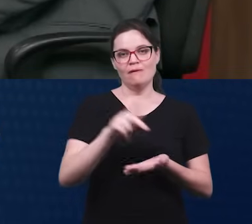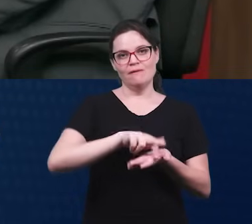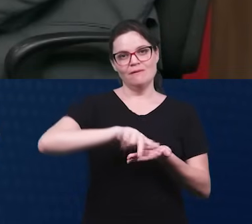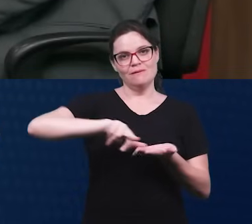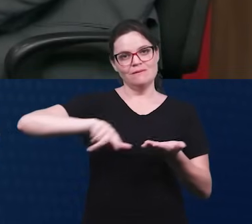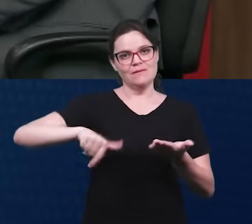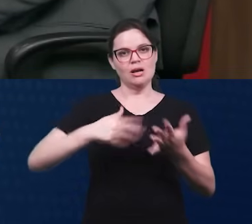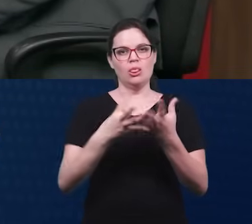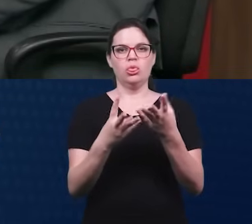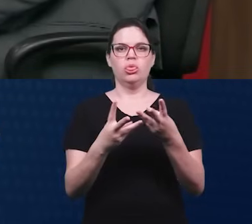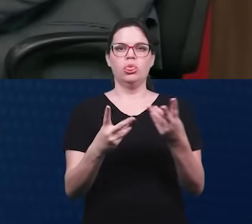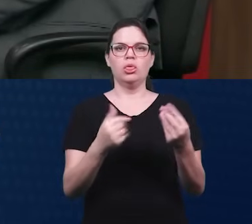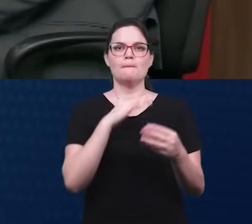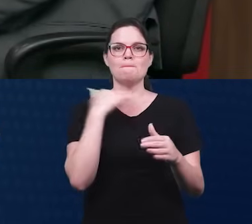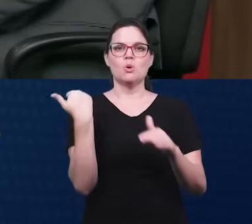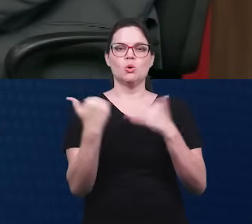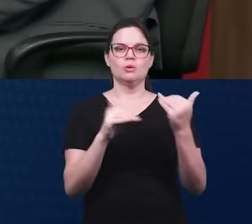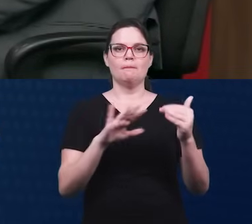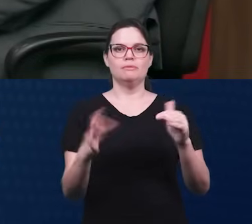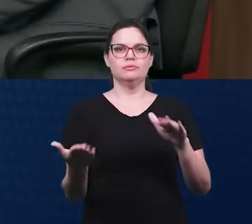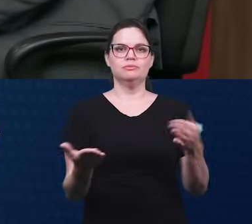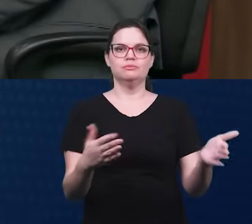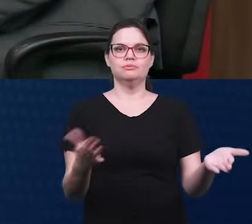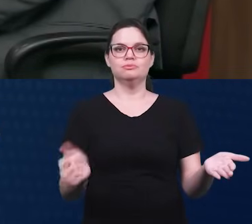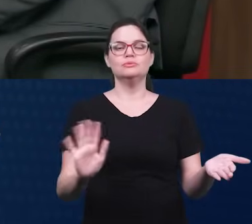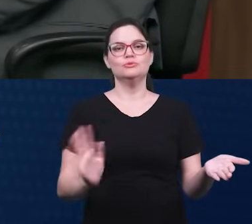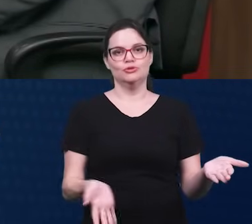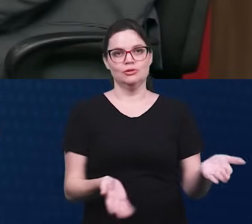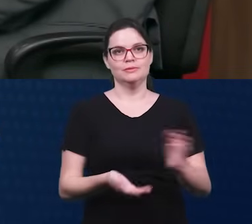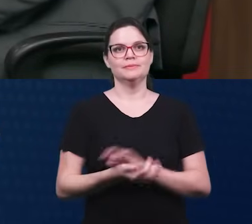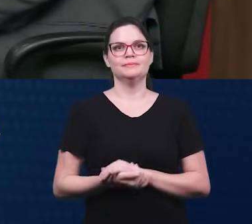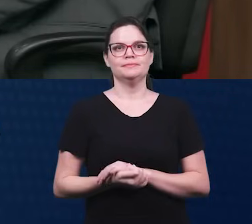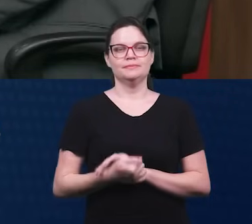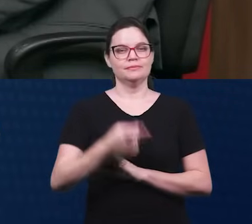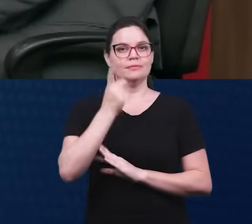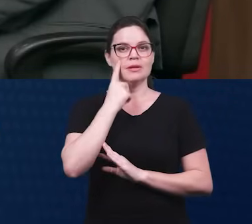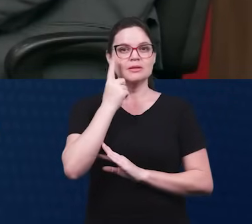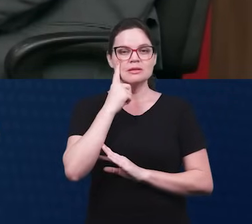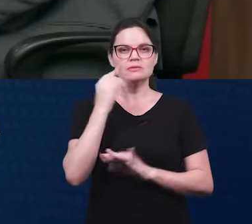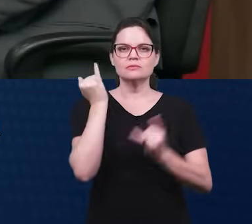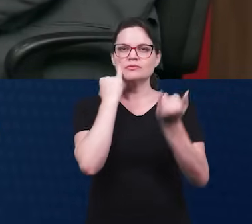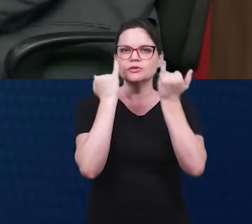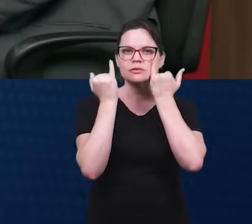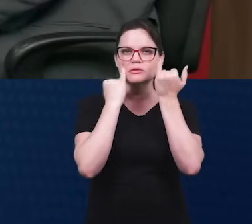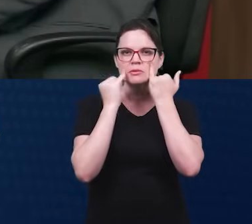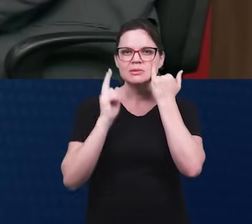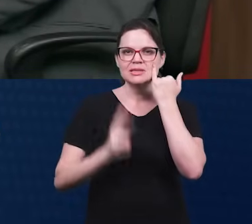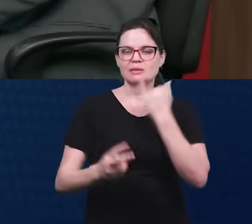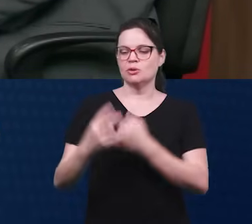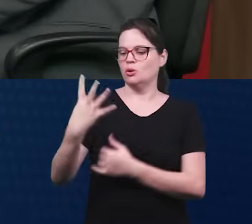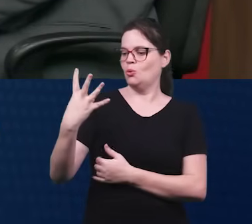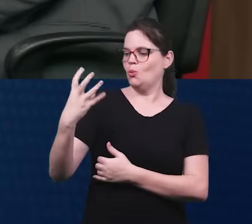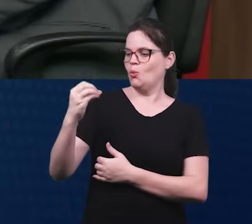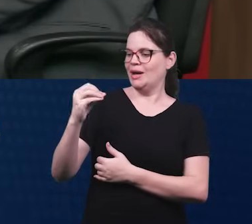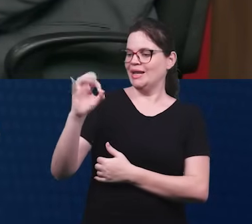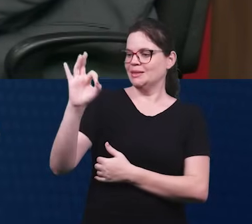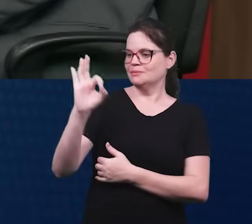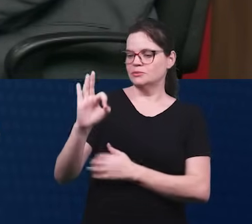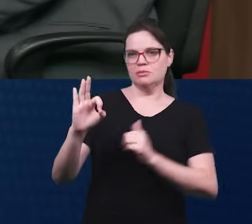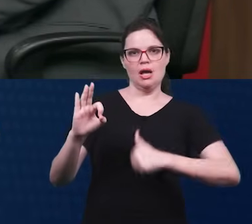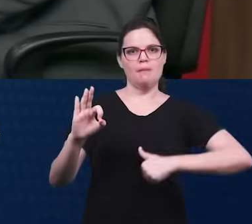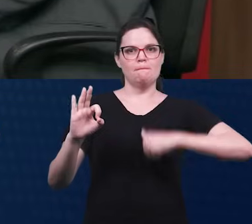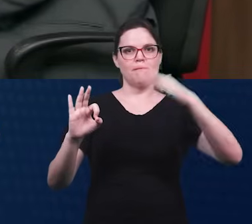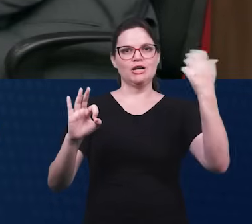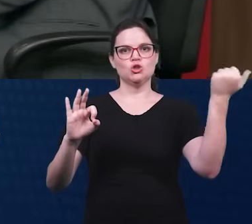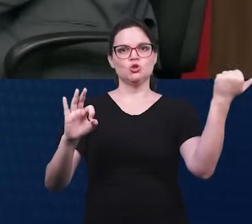anos. É interessante que, tanto nas reportagens anteriores quanto nessa, 40% já é mais de